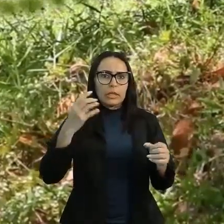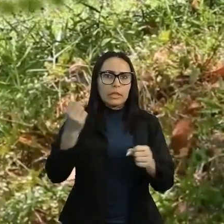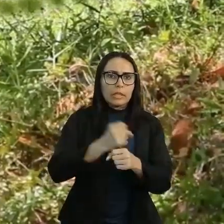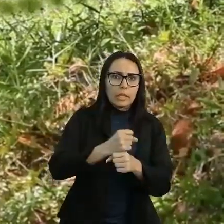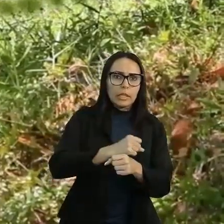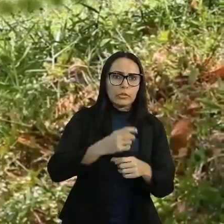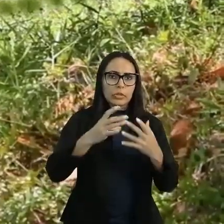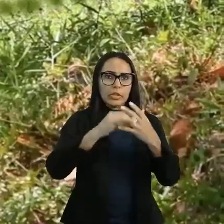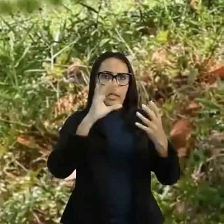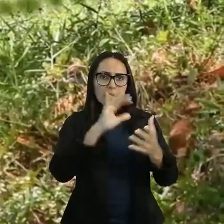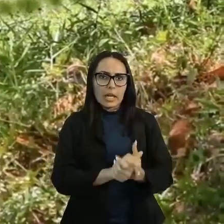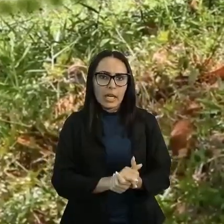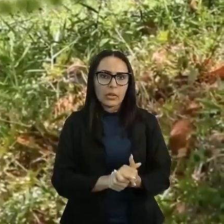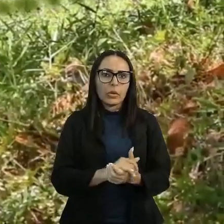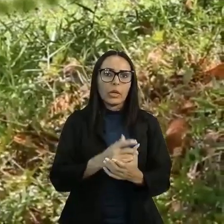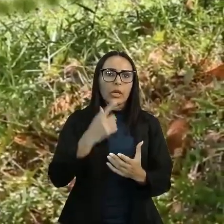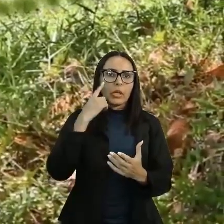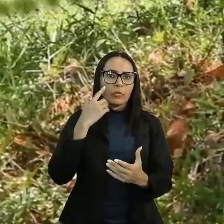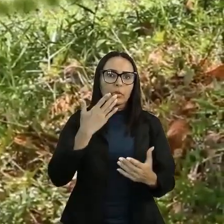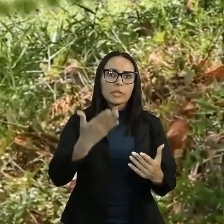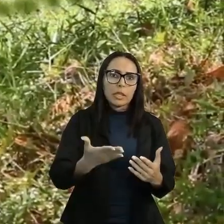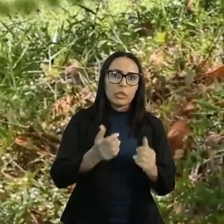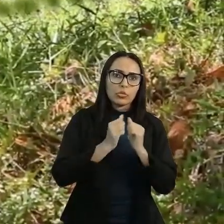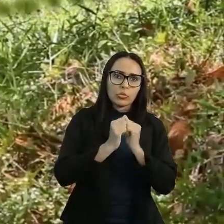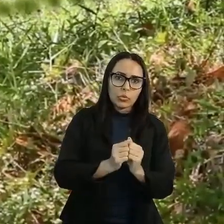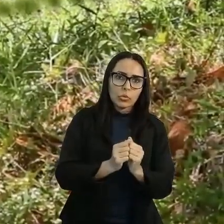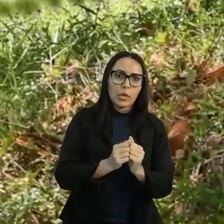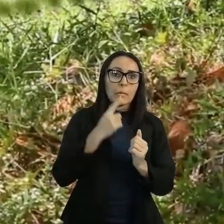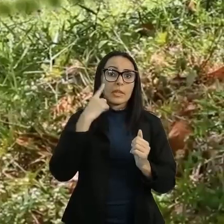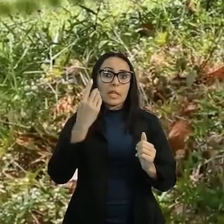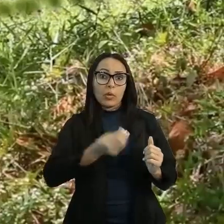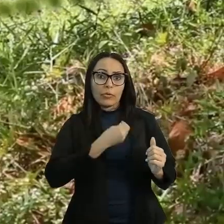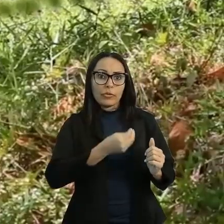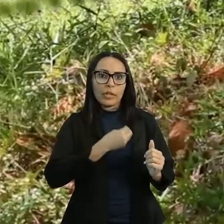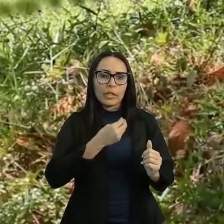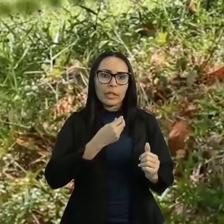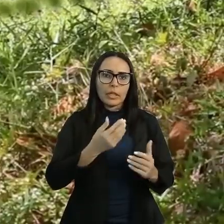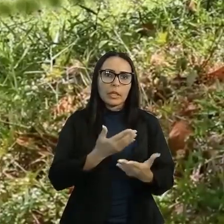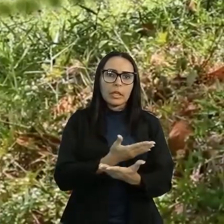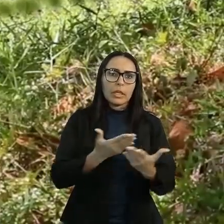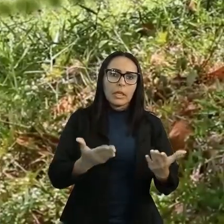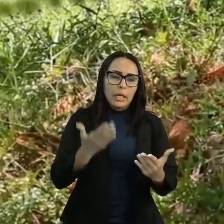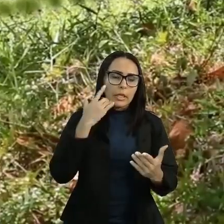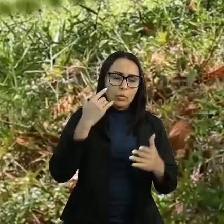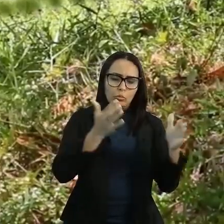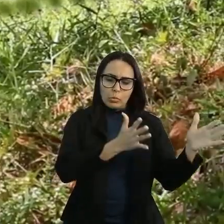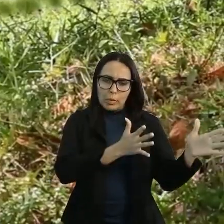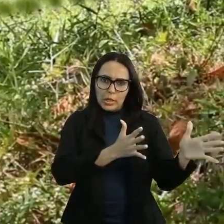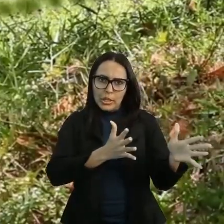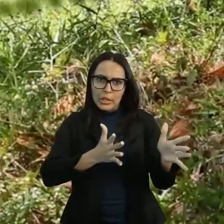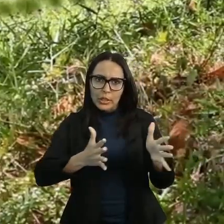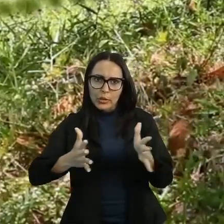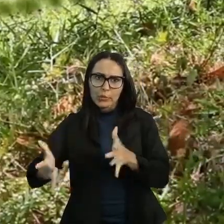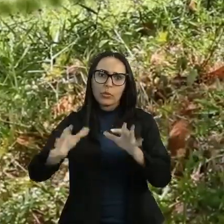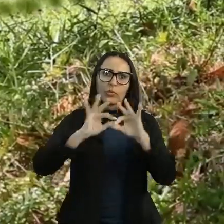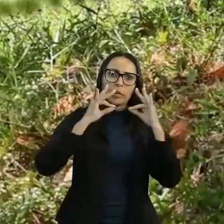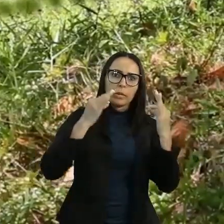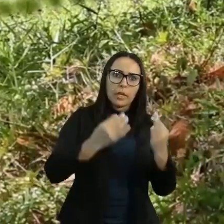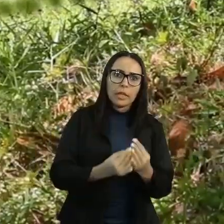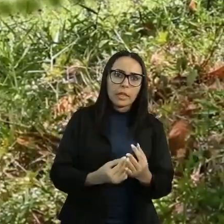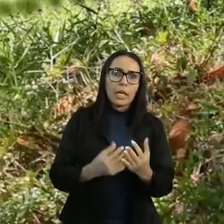Então, existe uma vida que, pelo que eu entendi, você realmente fica resignado, né? Existe uma possibilidade de você ter uma família, né? Existe uma outra de você